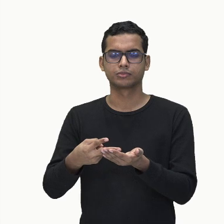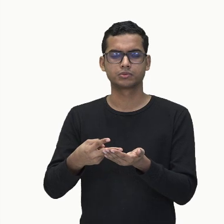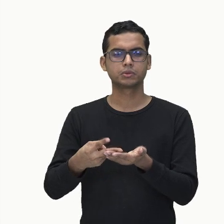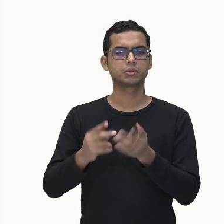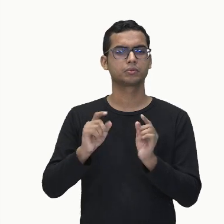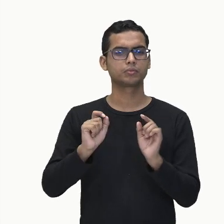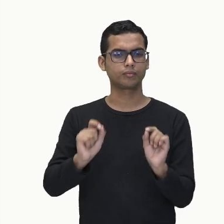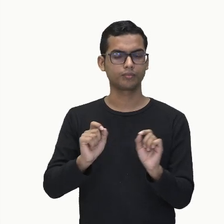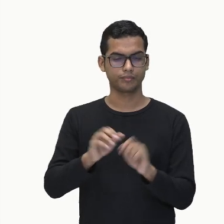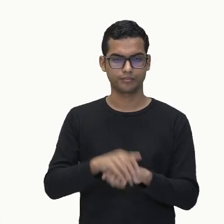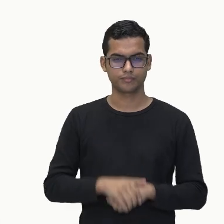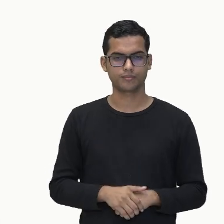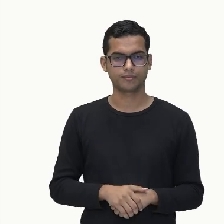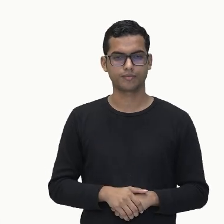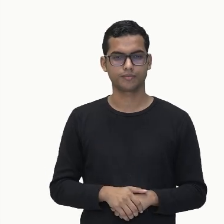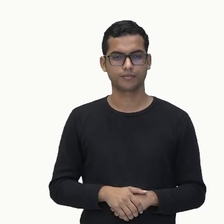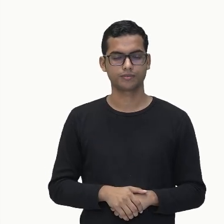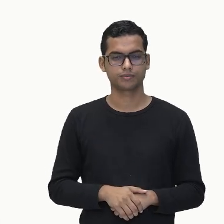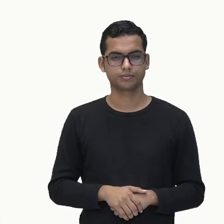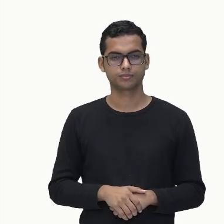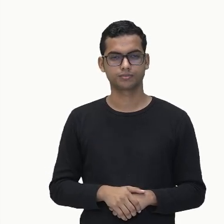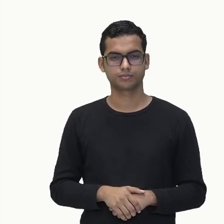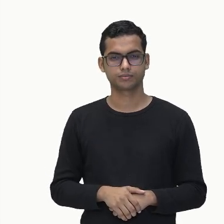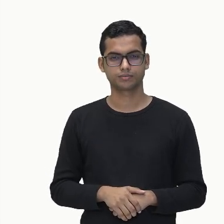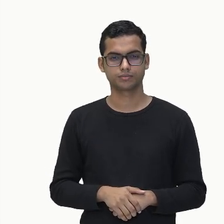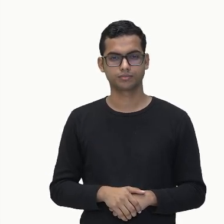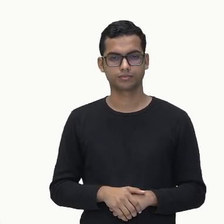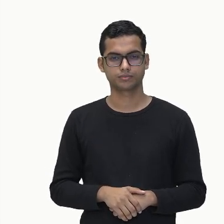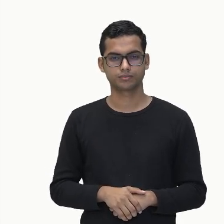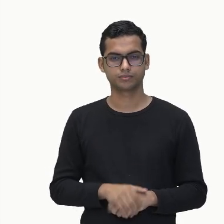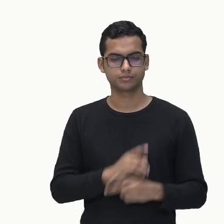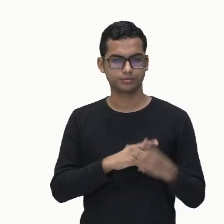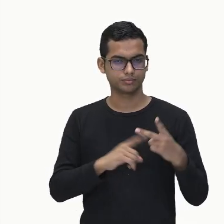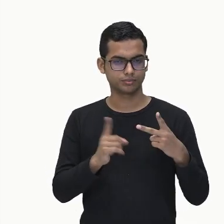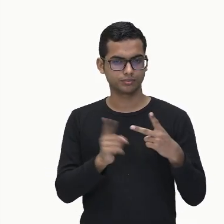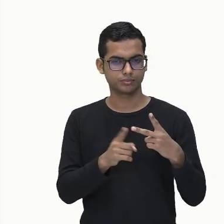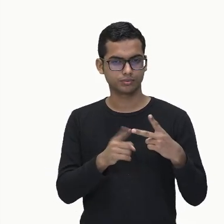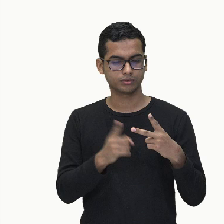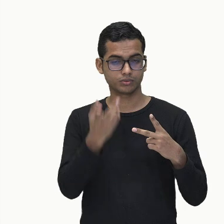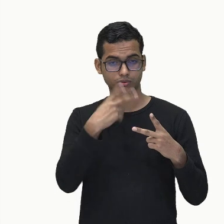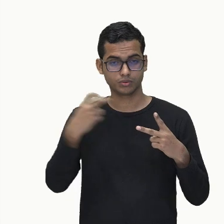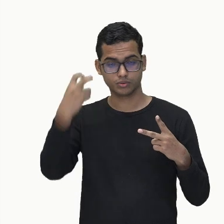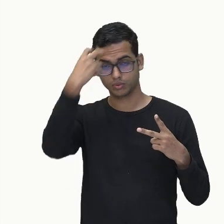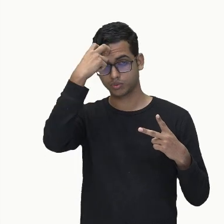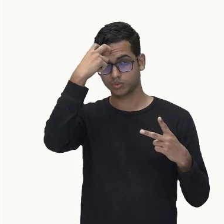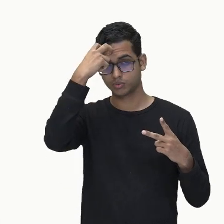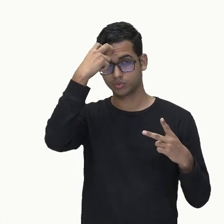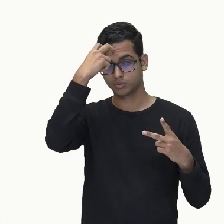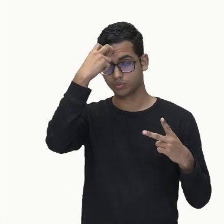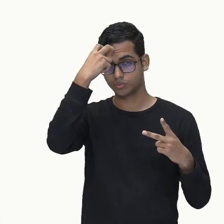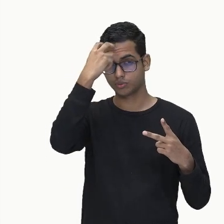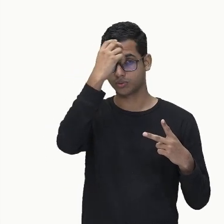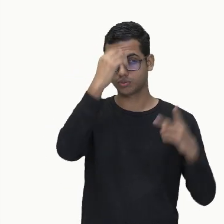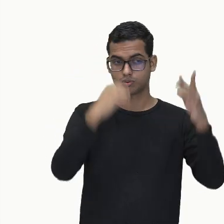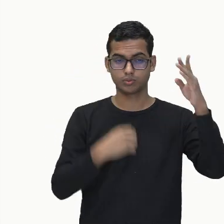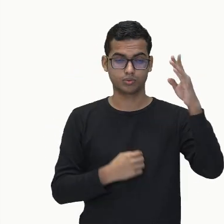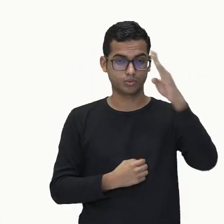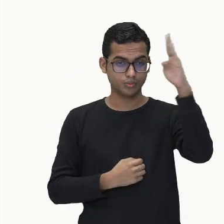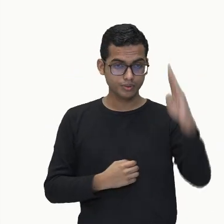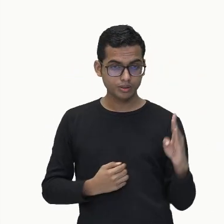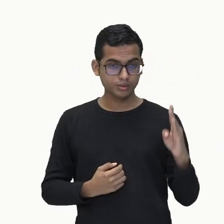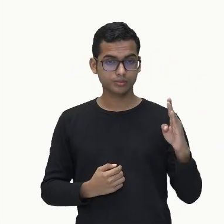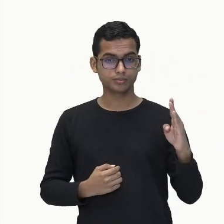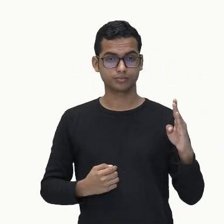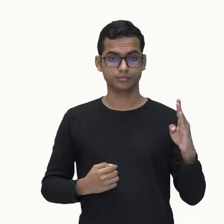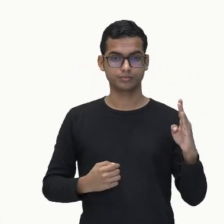daqui essa forma de falar as horas não faz parte aqui da cultura pelo menos aqui no Brasil pode ser que em Portugal né não sei